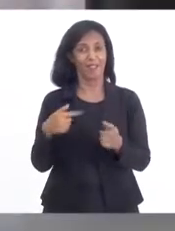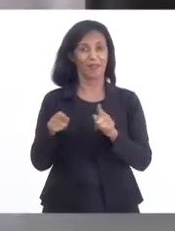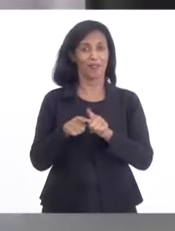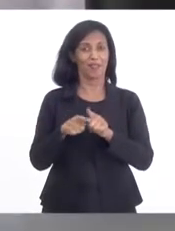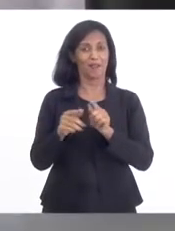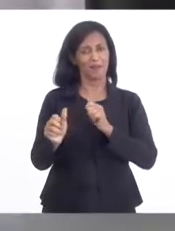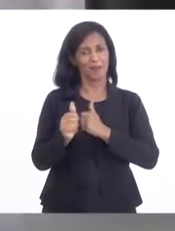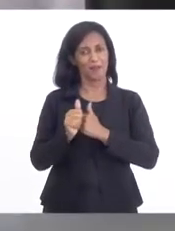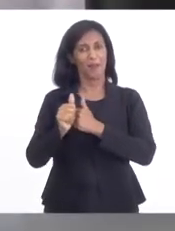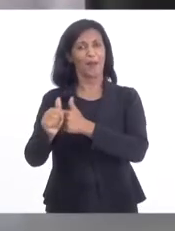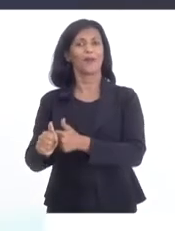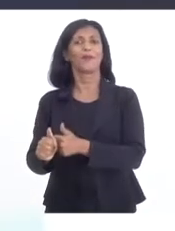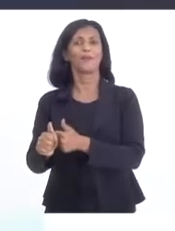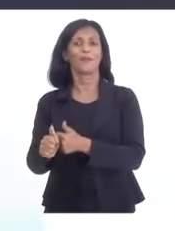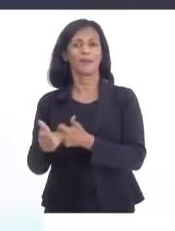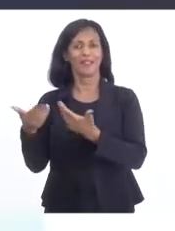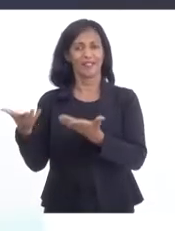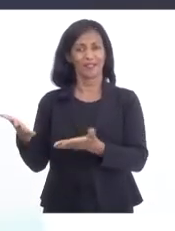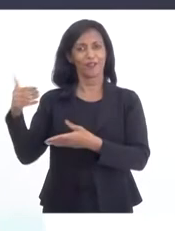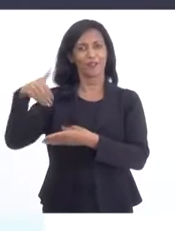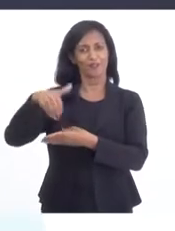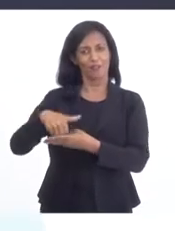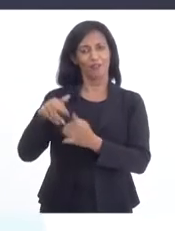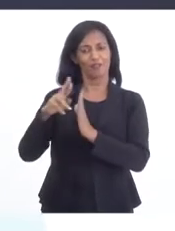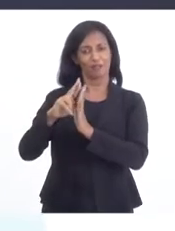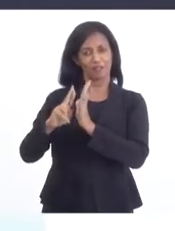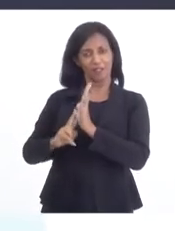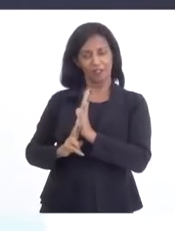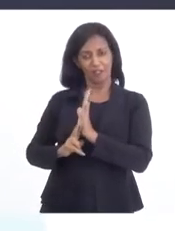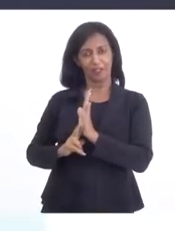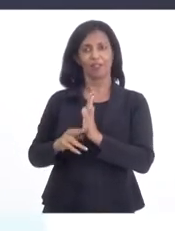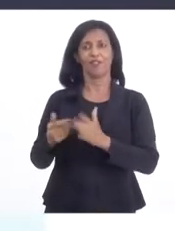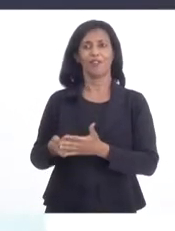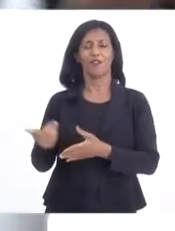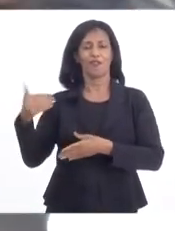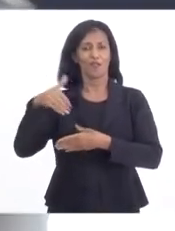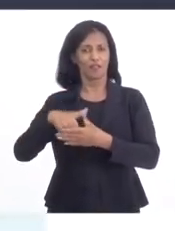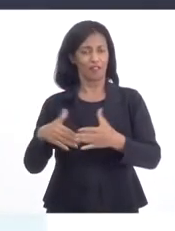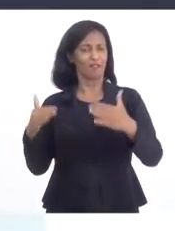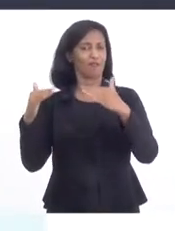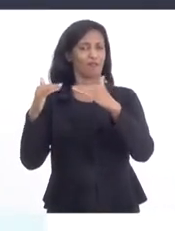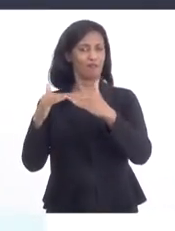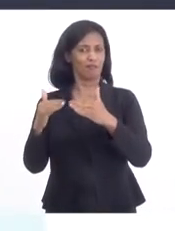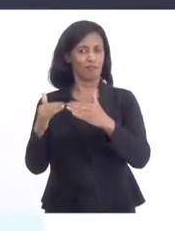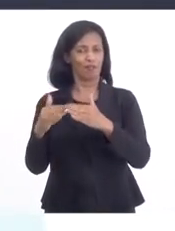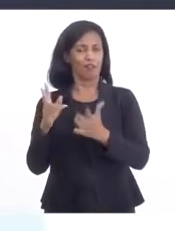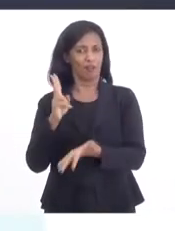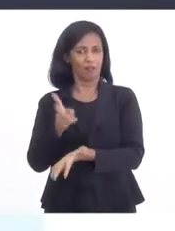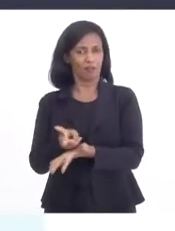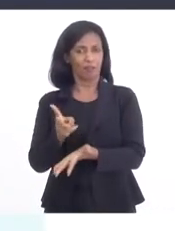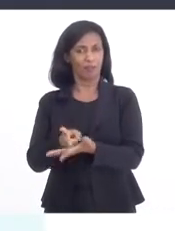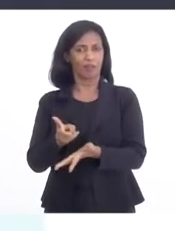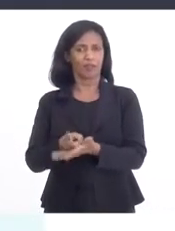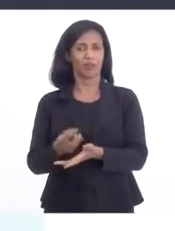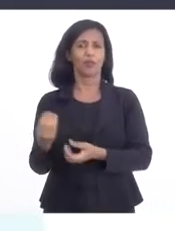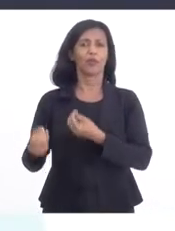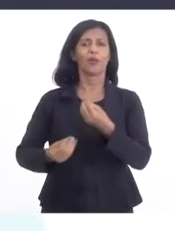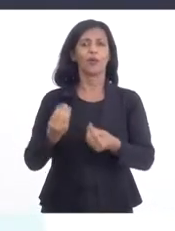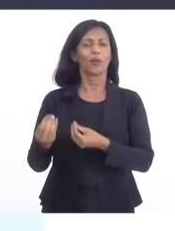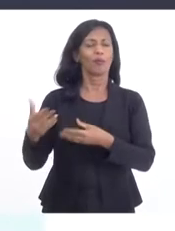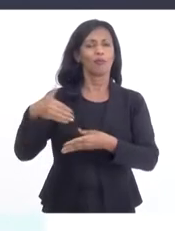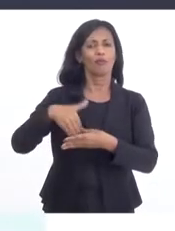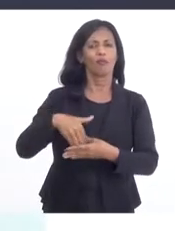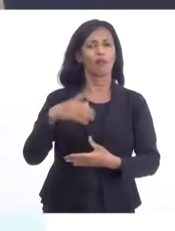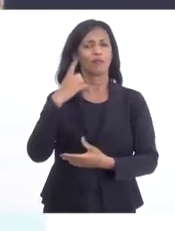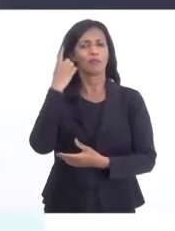estou acompanhando o voto do relator, votando favorável ao mesmo. Como voto,